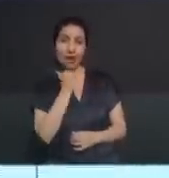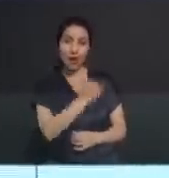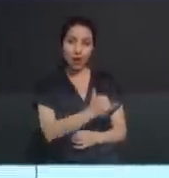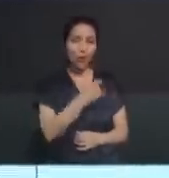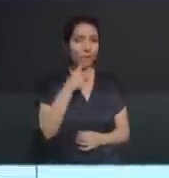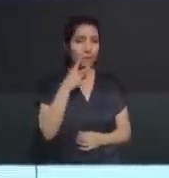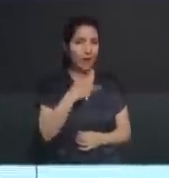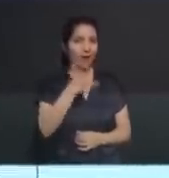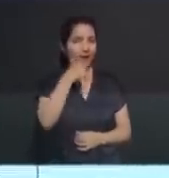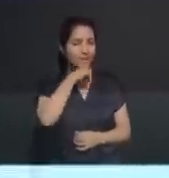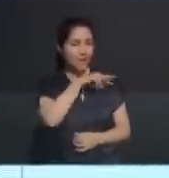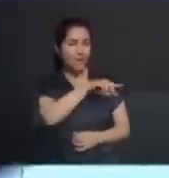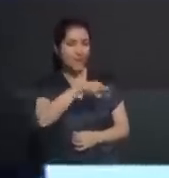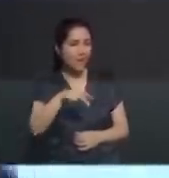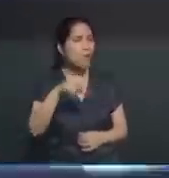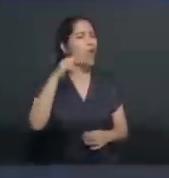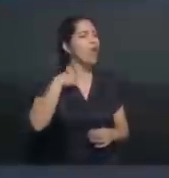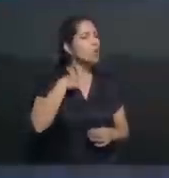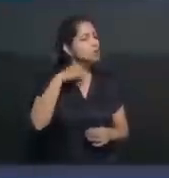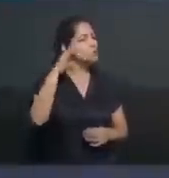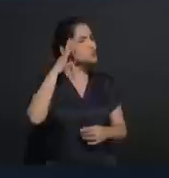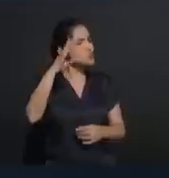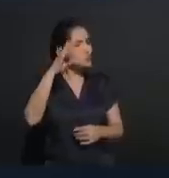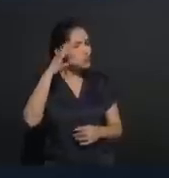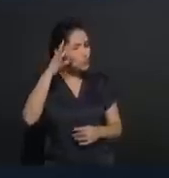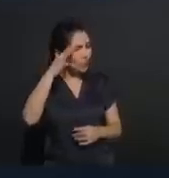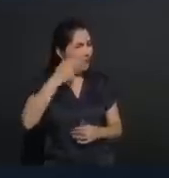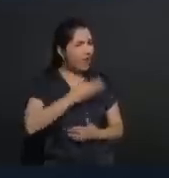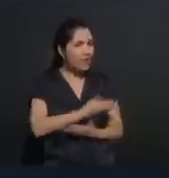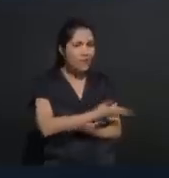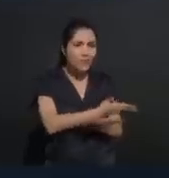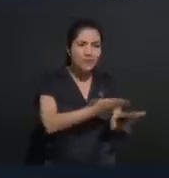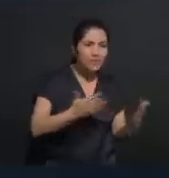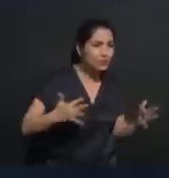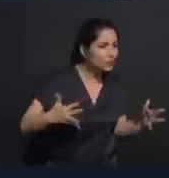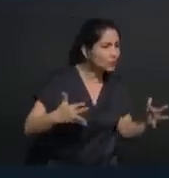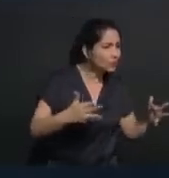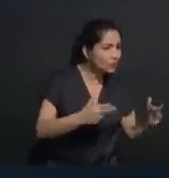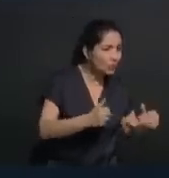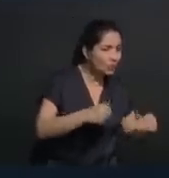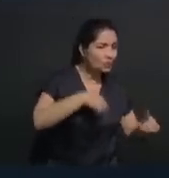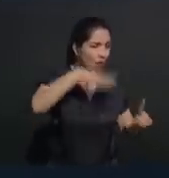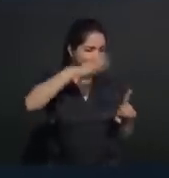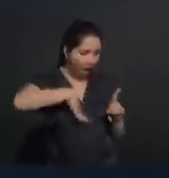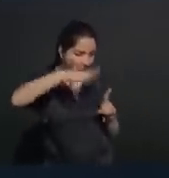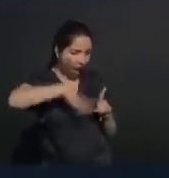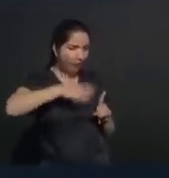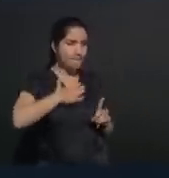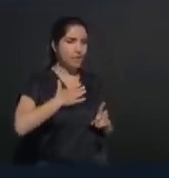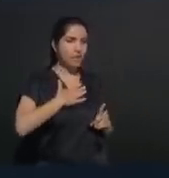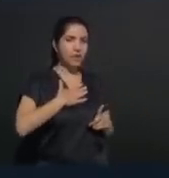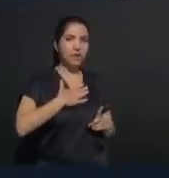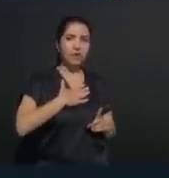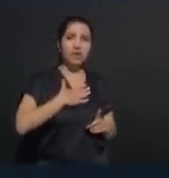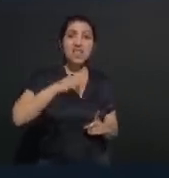vocês todos se curvaram diante de mim. Gente, se eu sou irmão de José, eu fazia ele engolir a